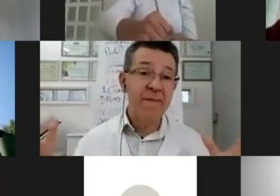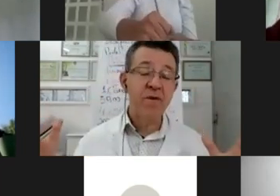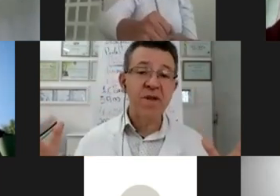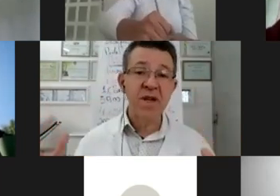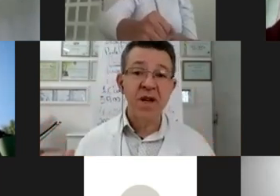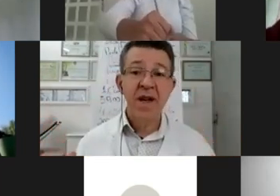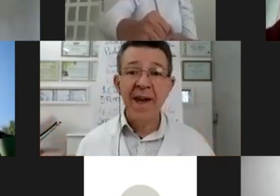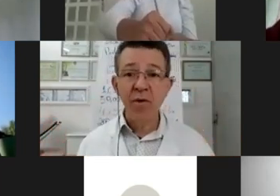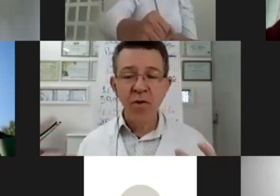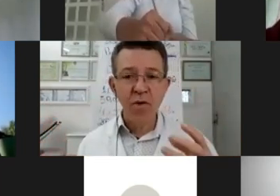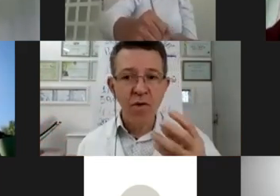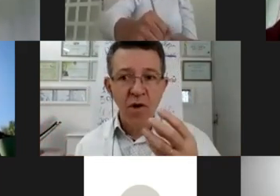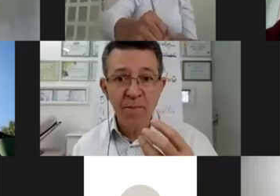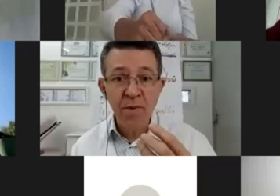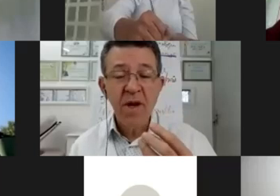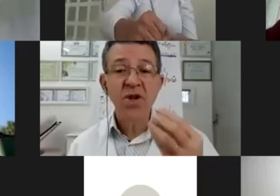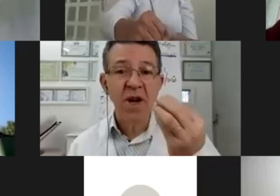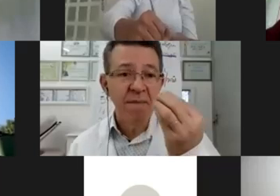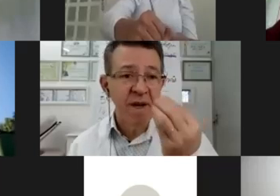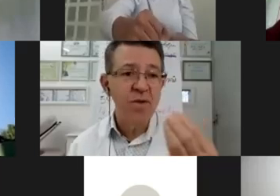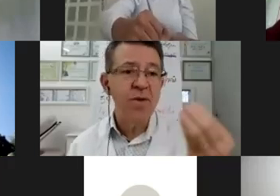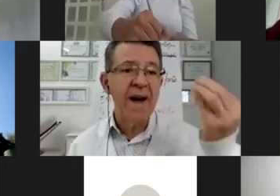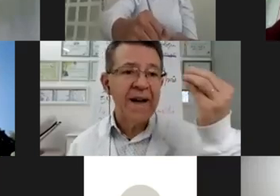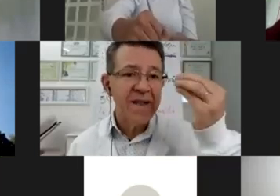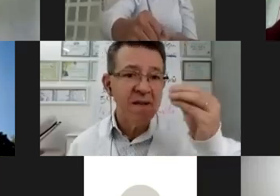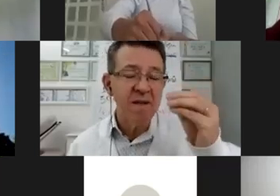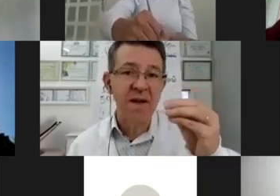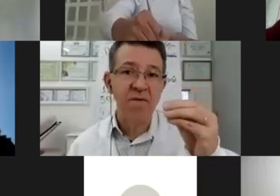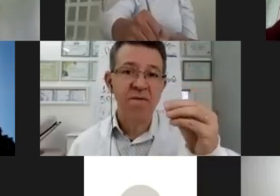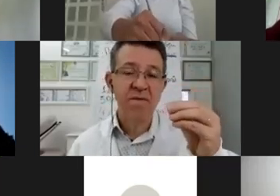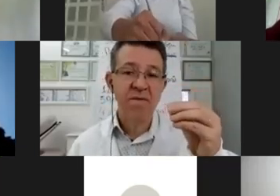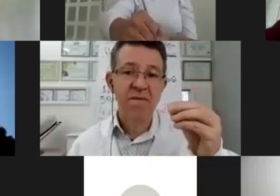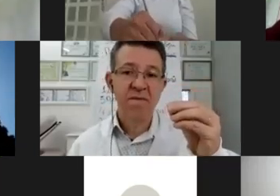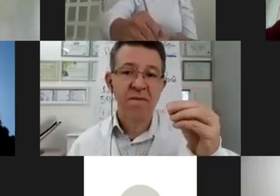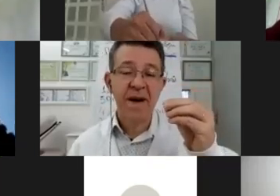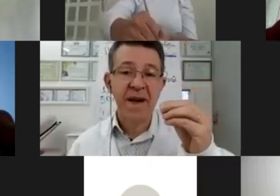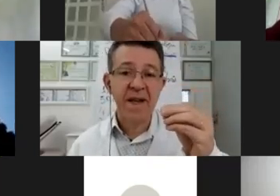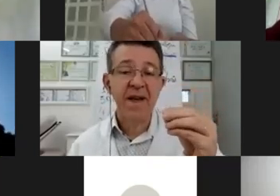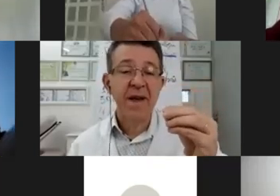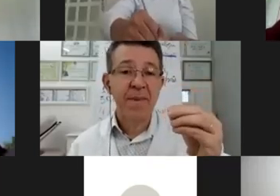vai. Ou seja, é o corpo chamando a atenção.